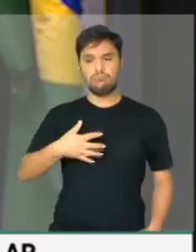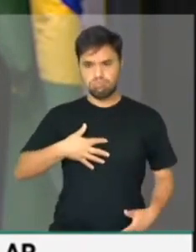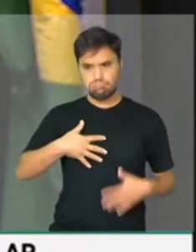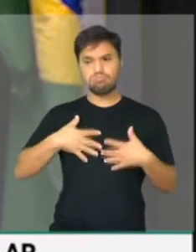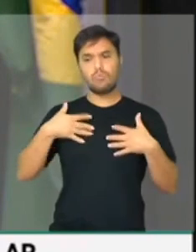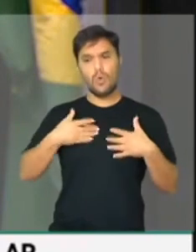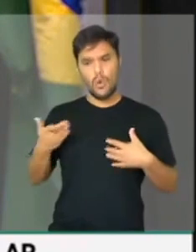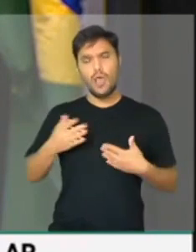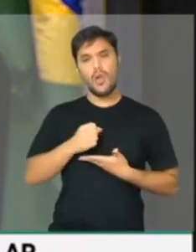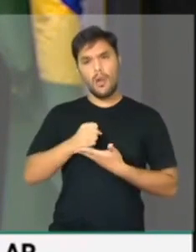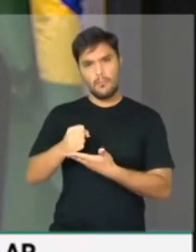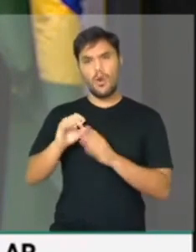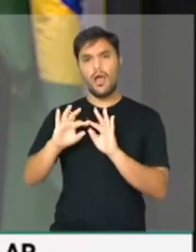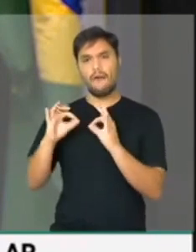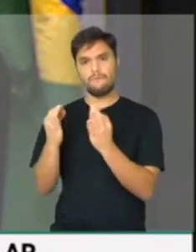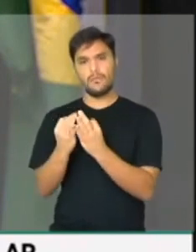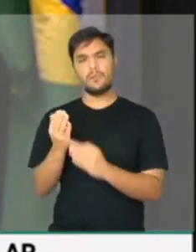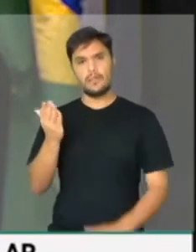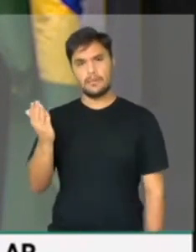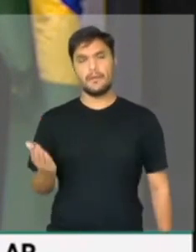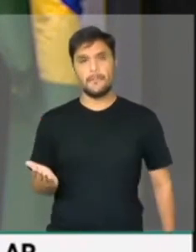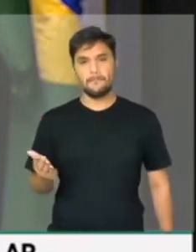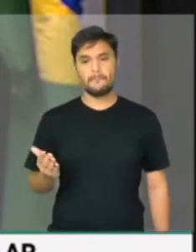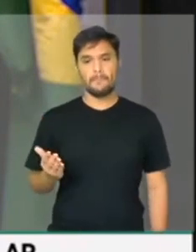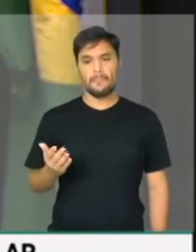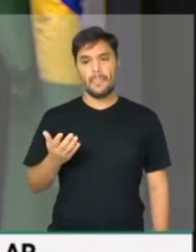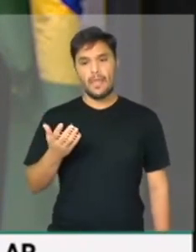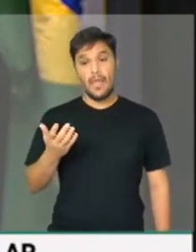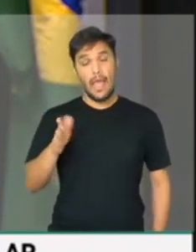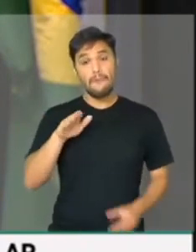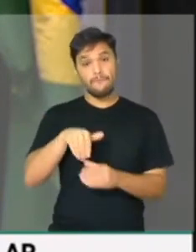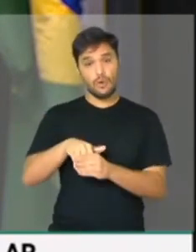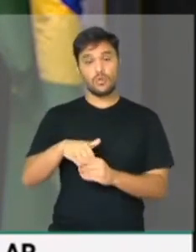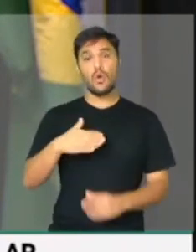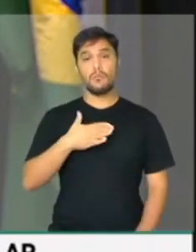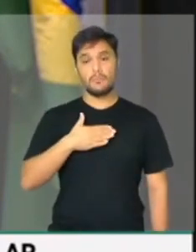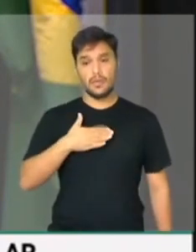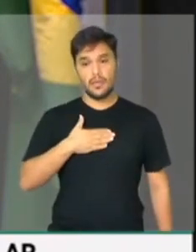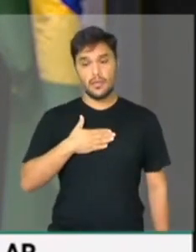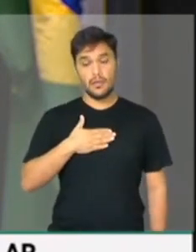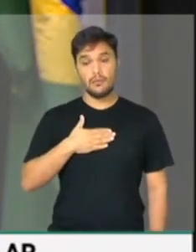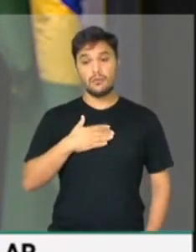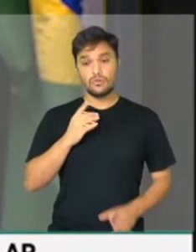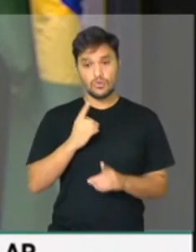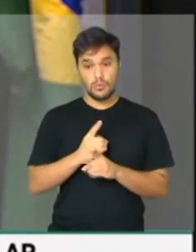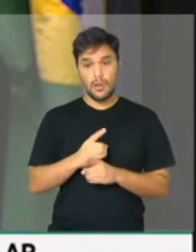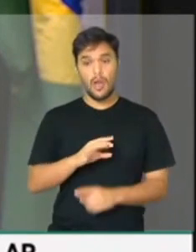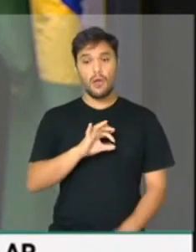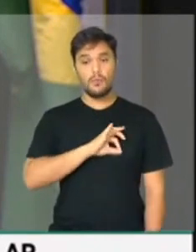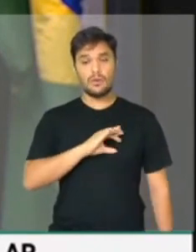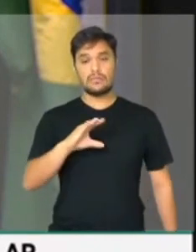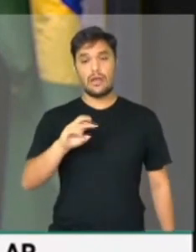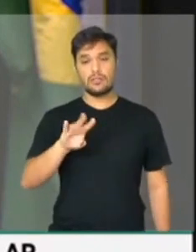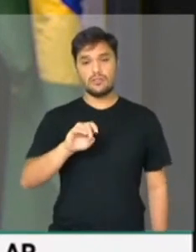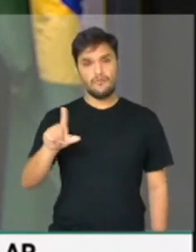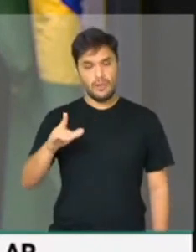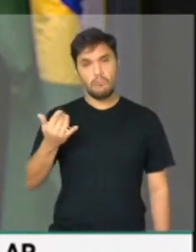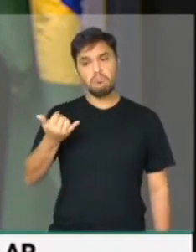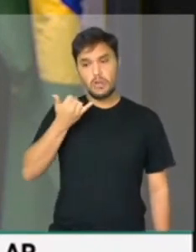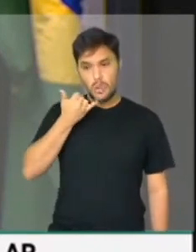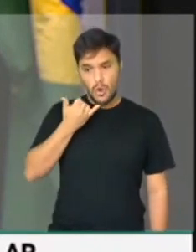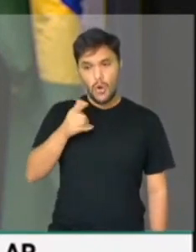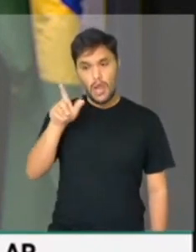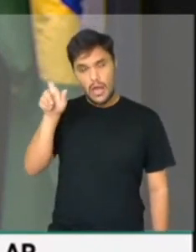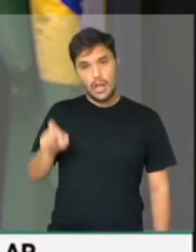que eu me solidarizo à família dele, que era meu eleitor também. Descobri hoje, policiais civis entraram em contato comigo, meu